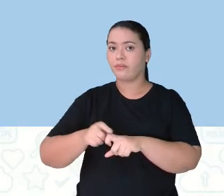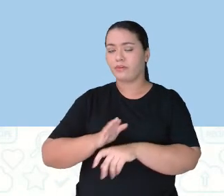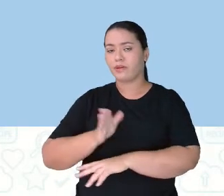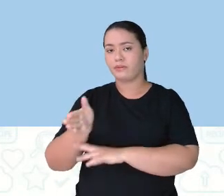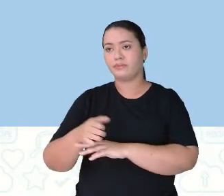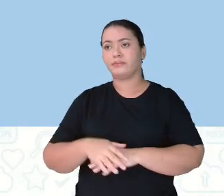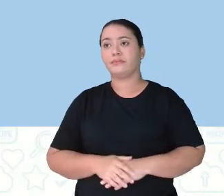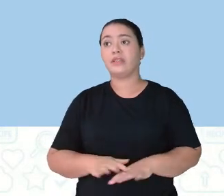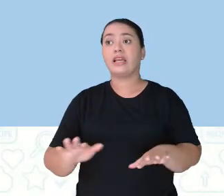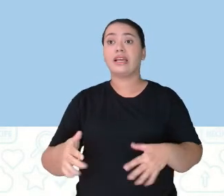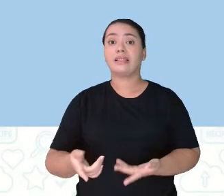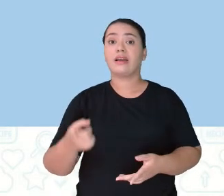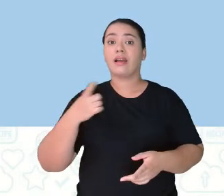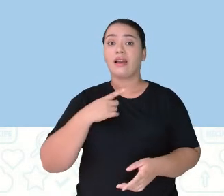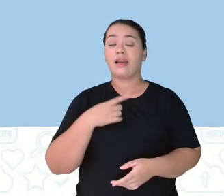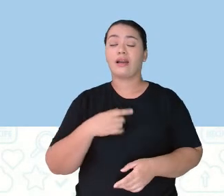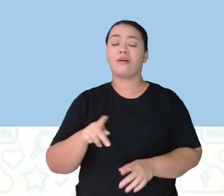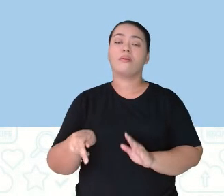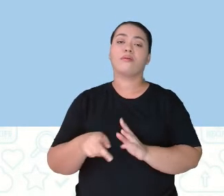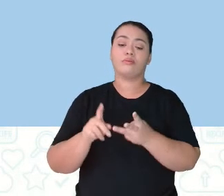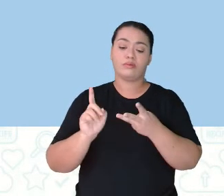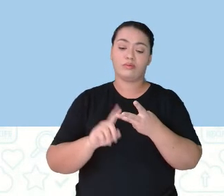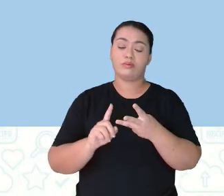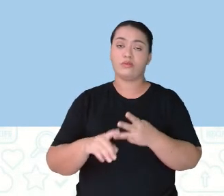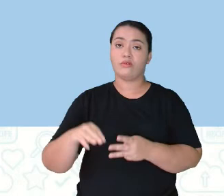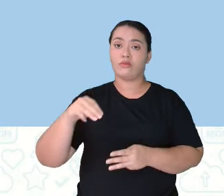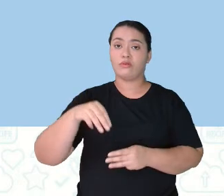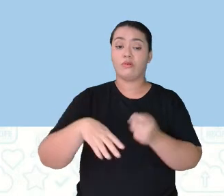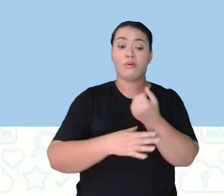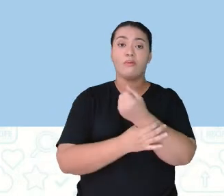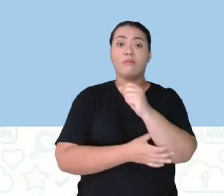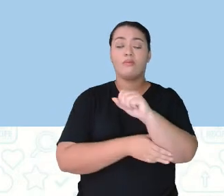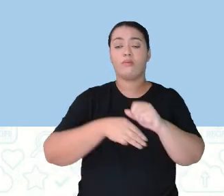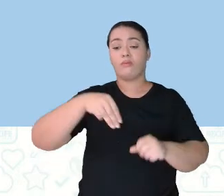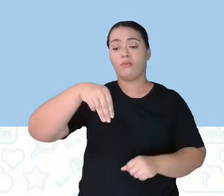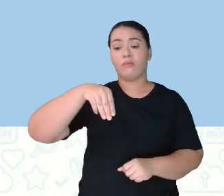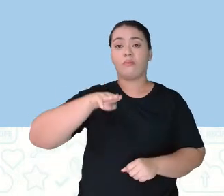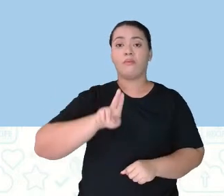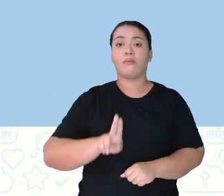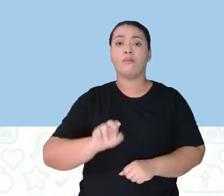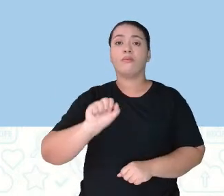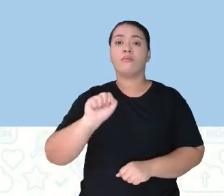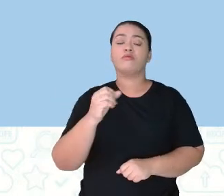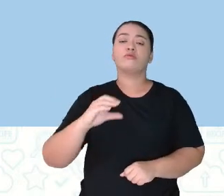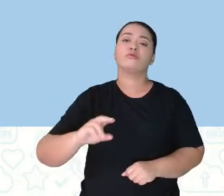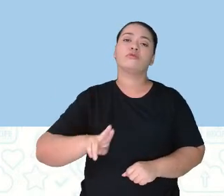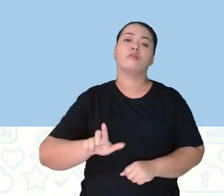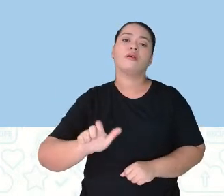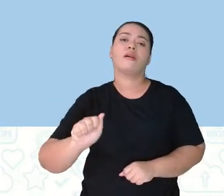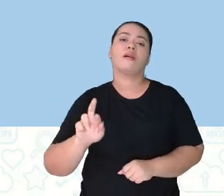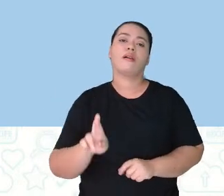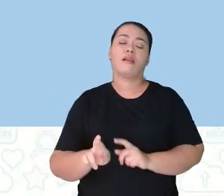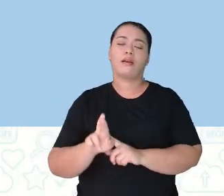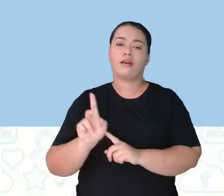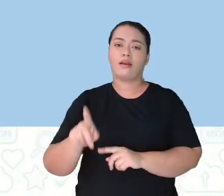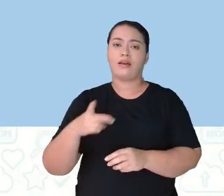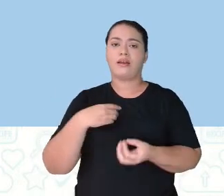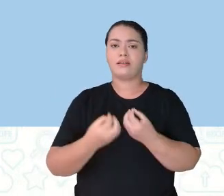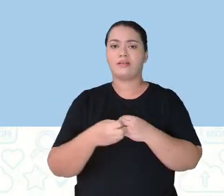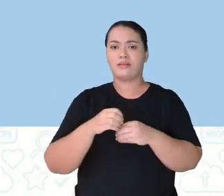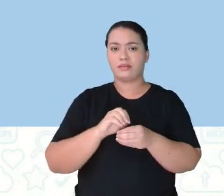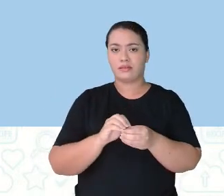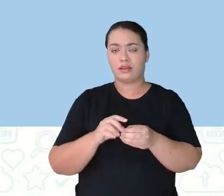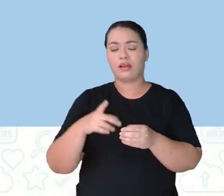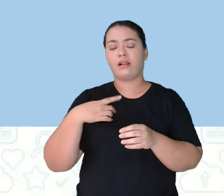o tecido muscular, né, aquele que a gente viu na imagem aí. Ele é formado por células alongadas,